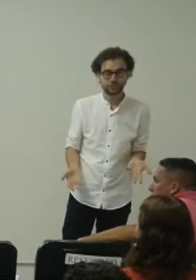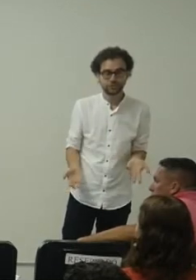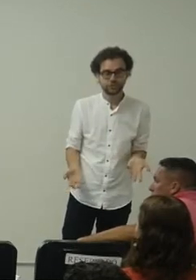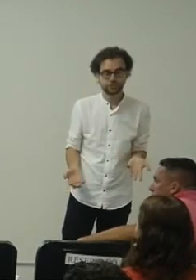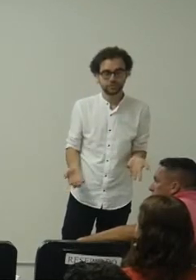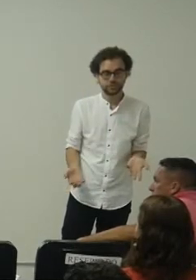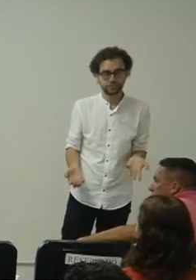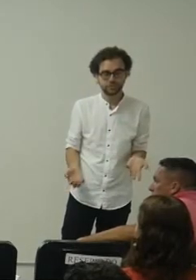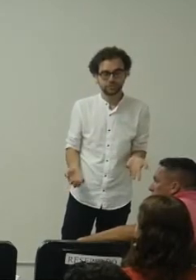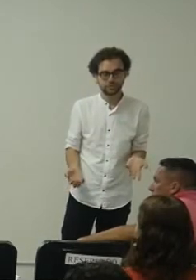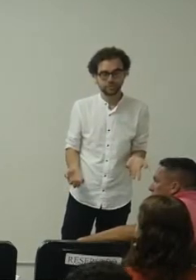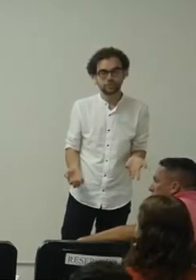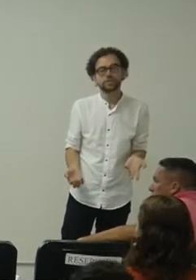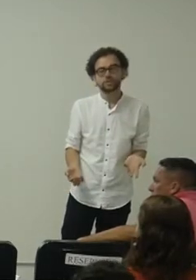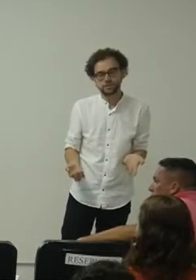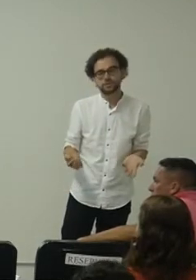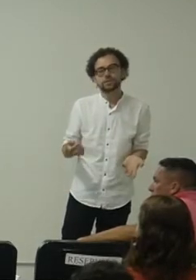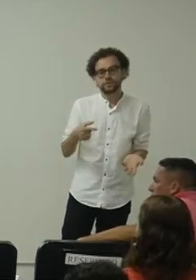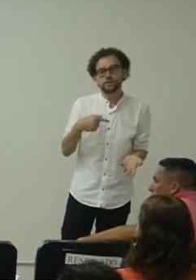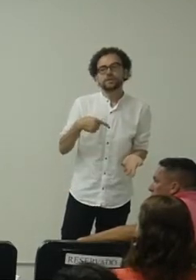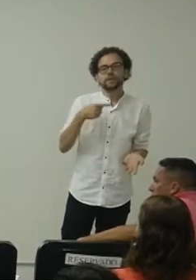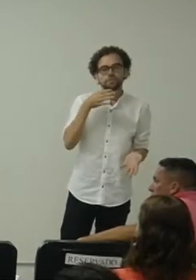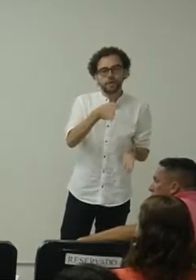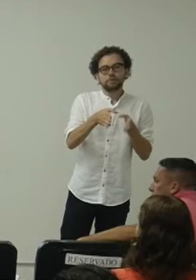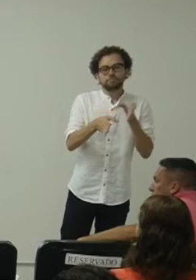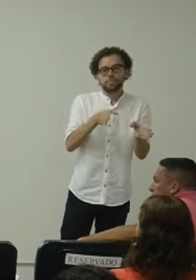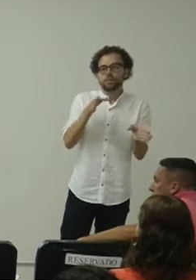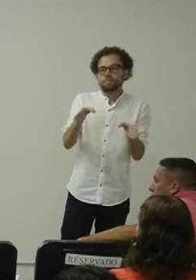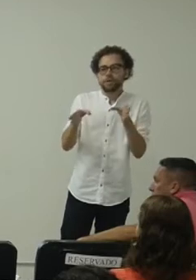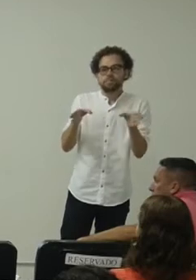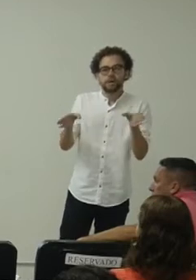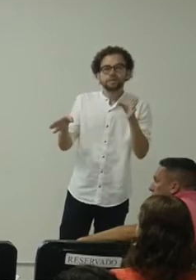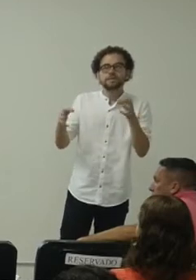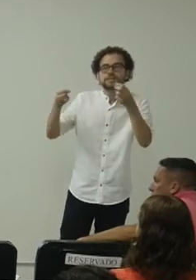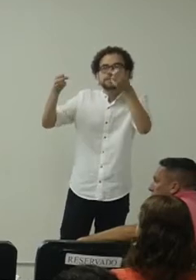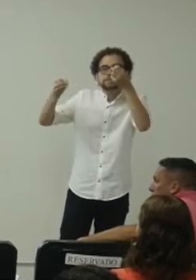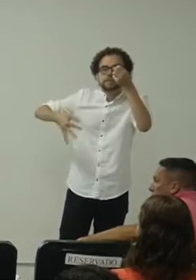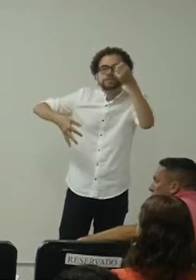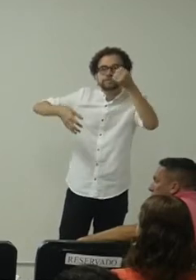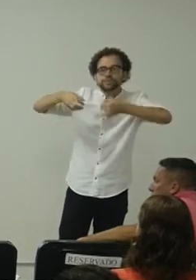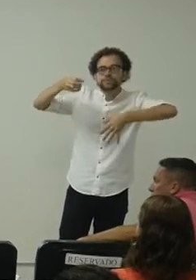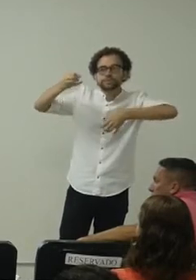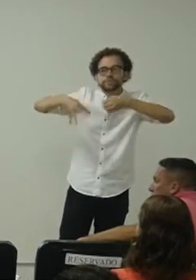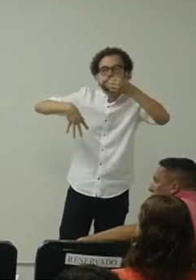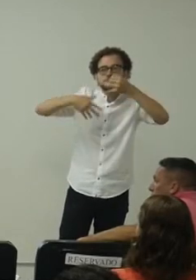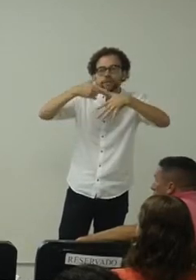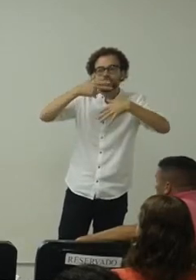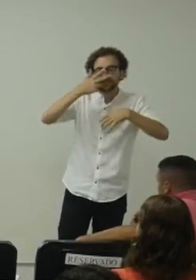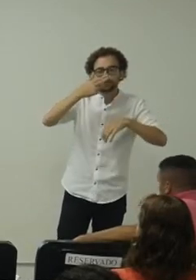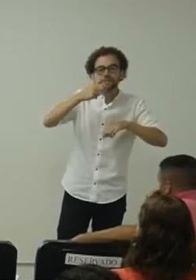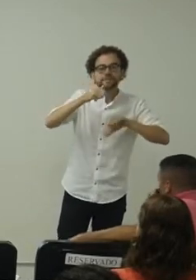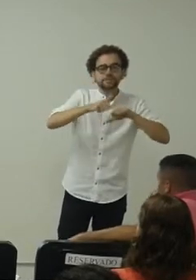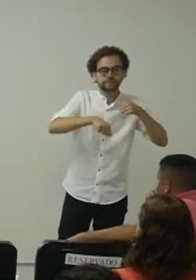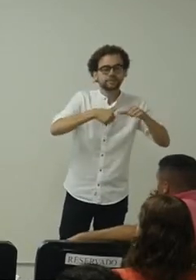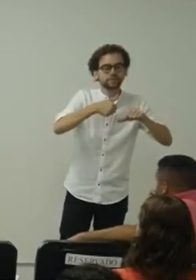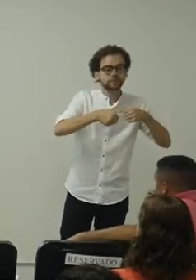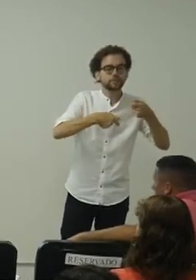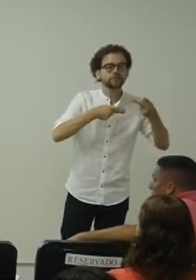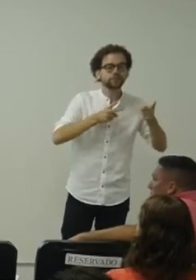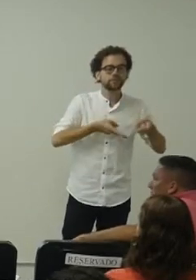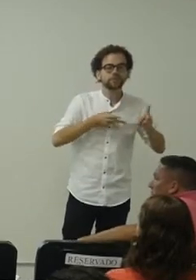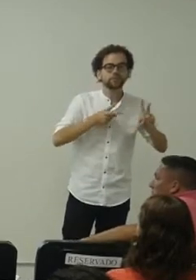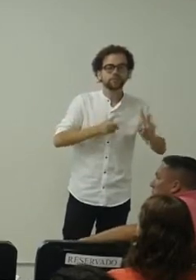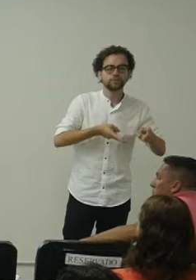A gente, todos os casos, a gente vai ver como escapas justificativas para manutenção. Não é ciúmes,